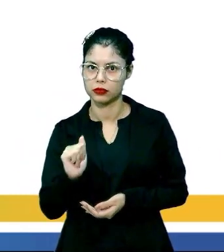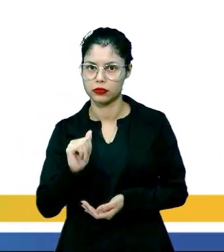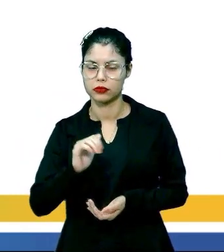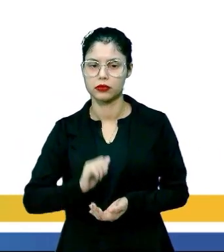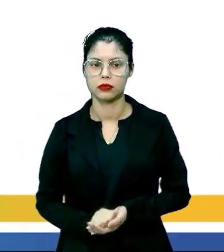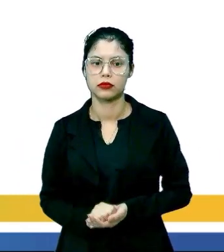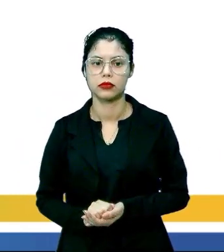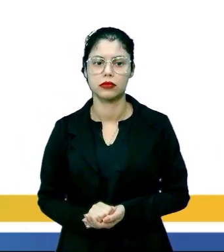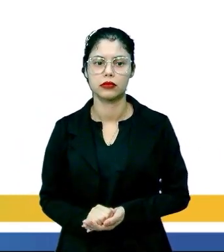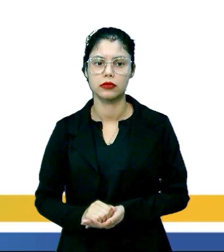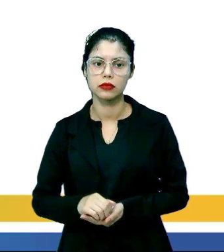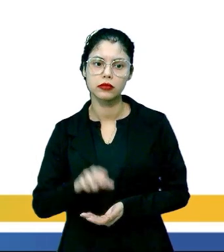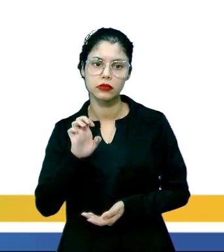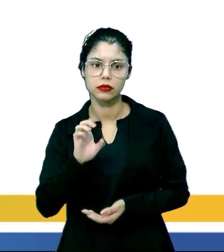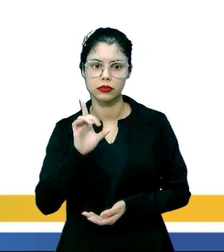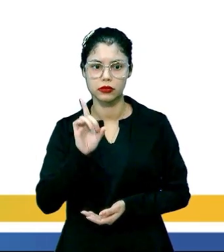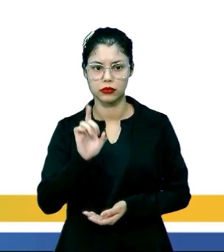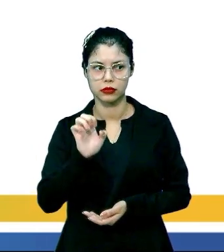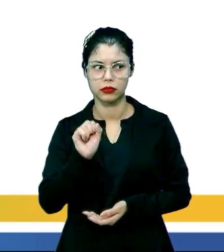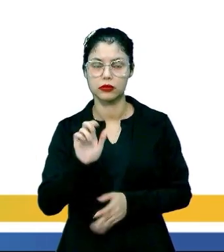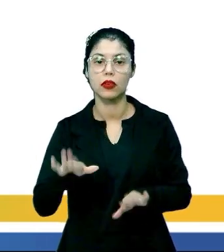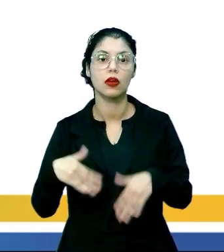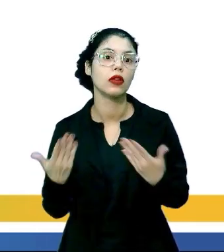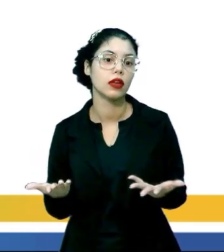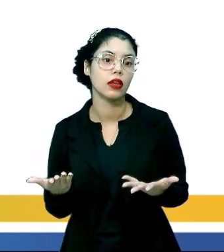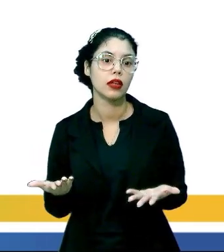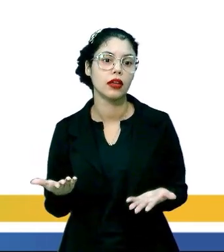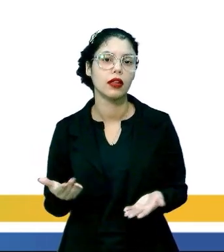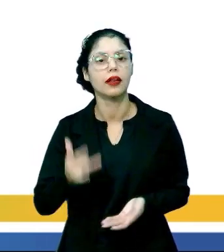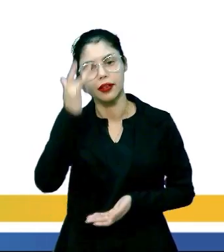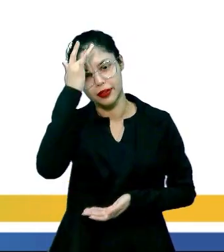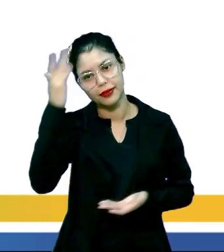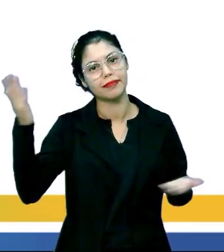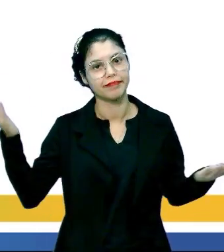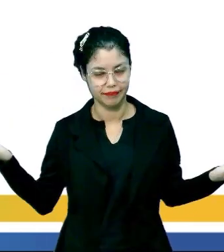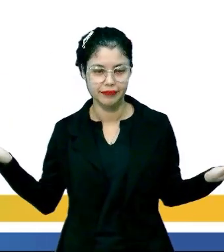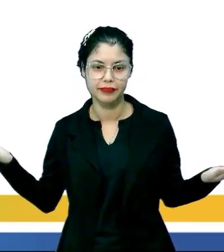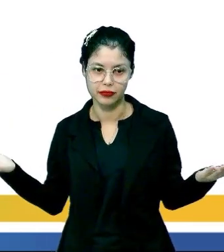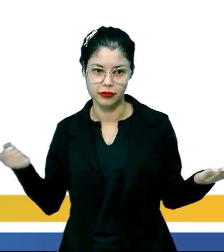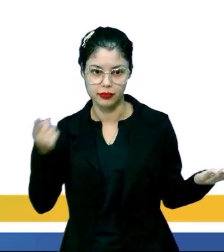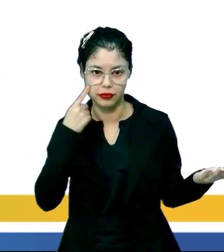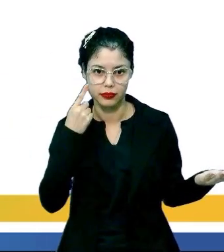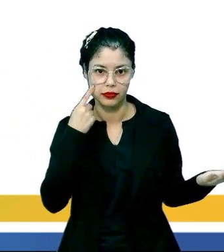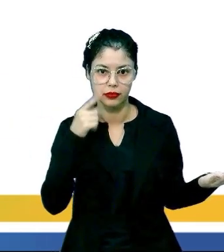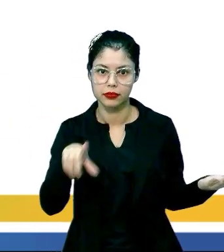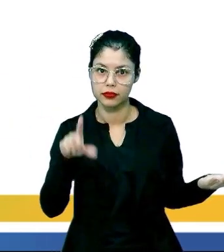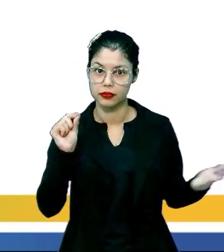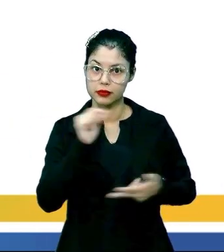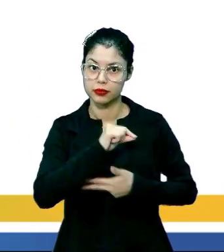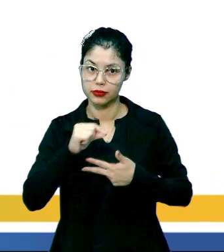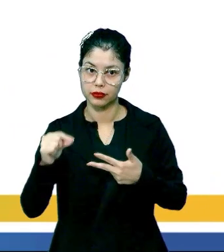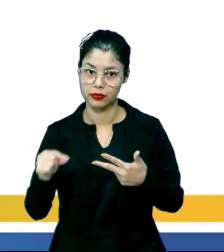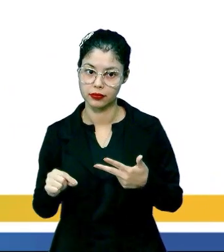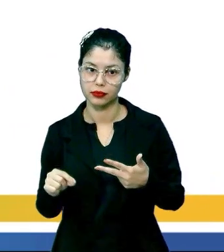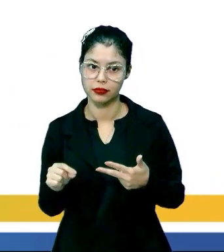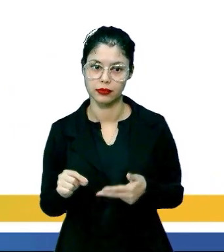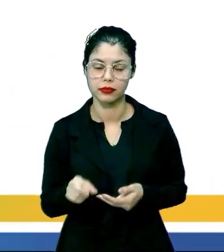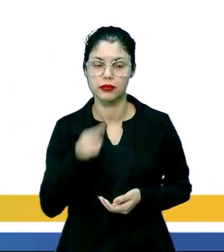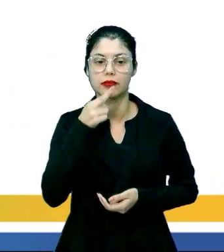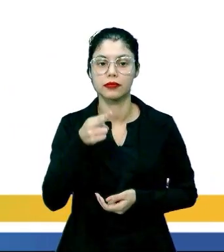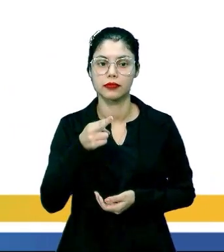D, anemia crônica? Ou alternativa E, desidratação? Essa tá fácil, né, pessoal? E olha só, uma questão de Enem.